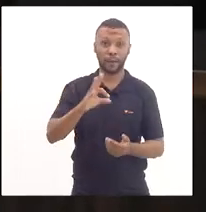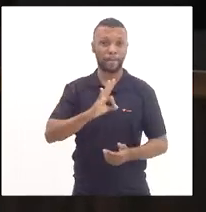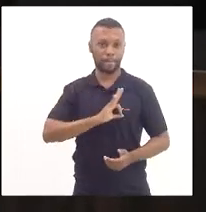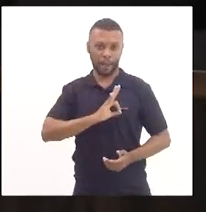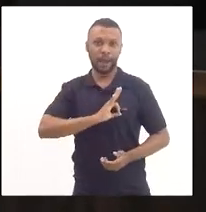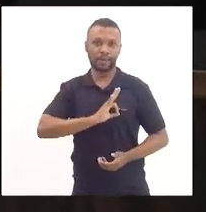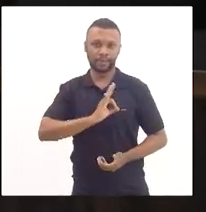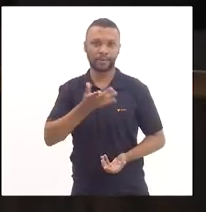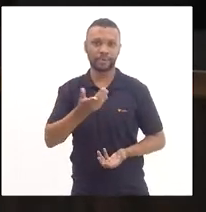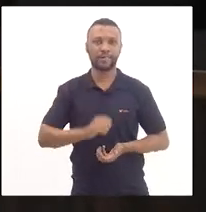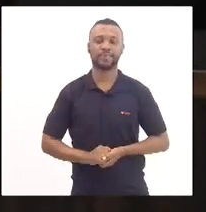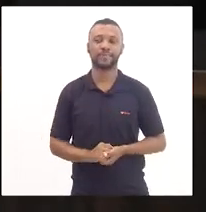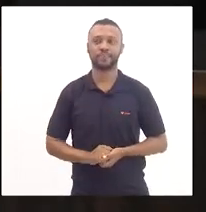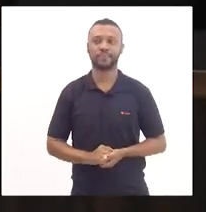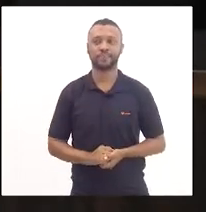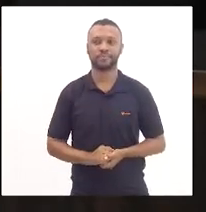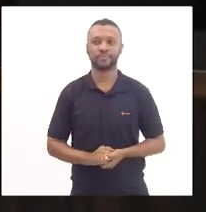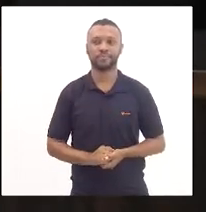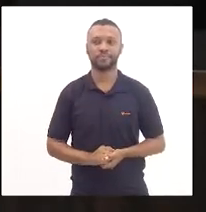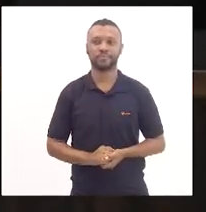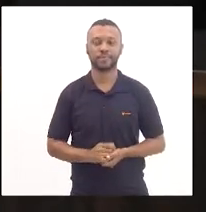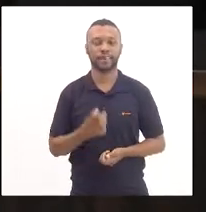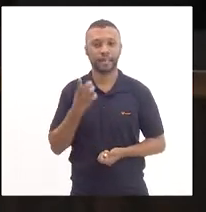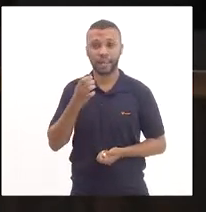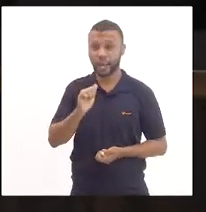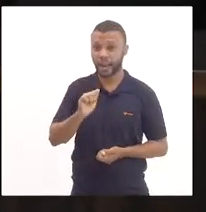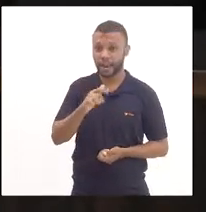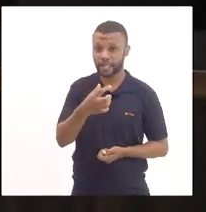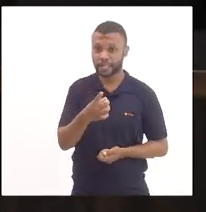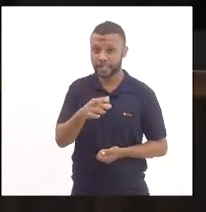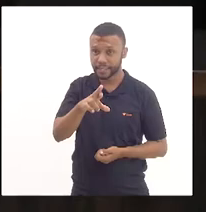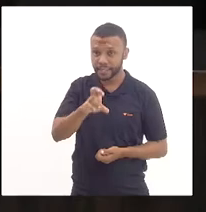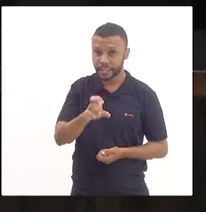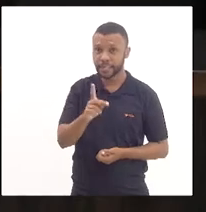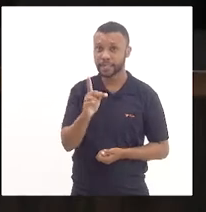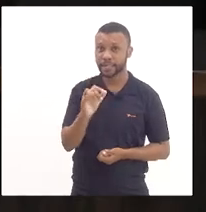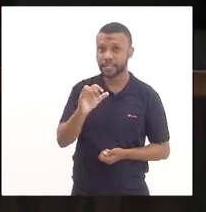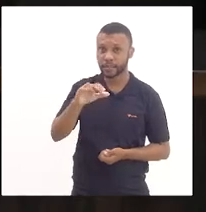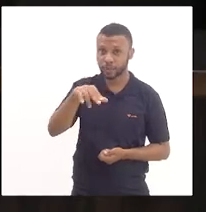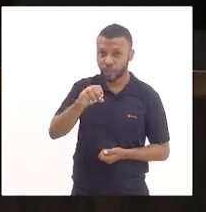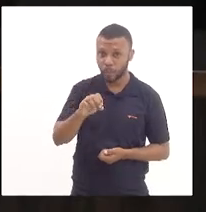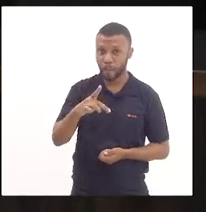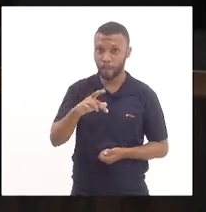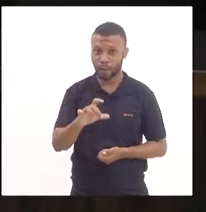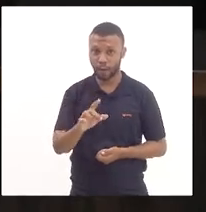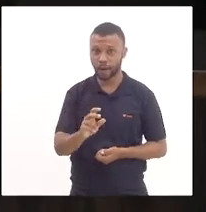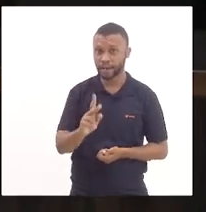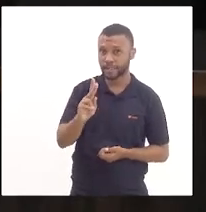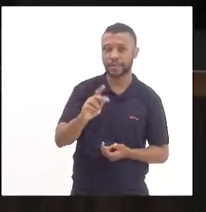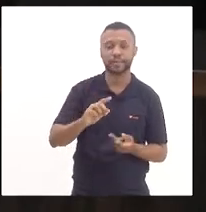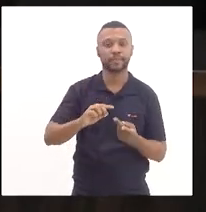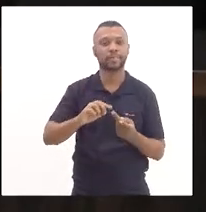Rocha, deputado Alexandre Knoploch, Valdo Ceasa, Alexandre Freitas,